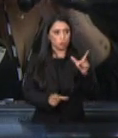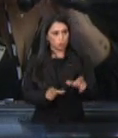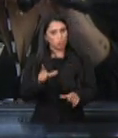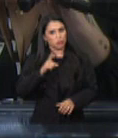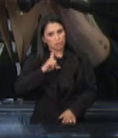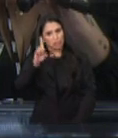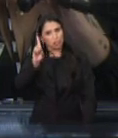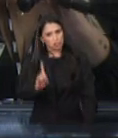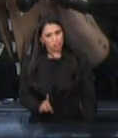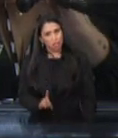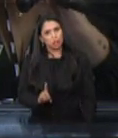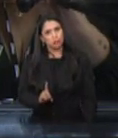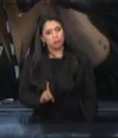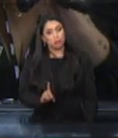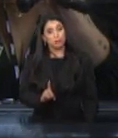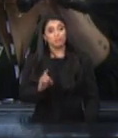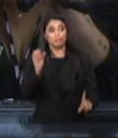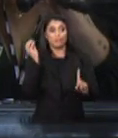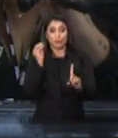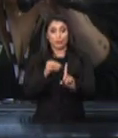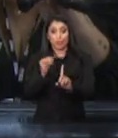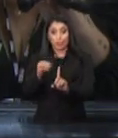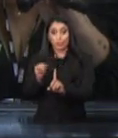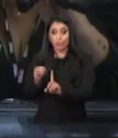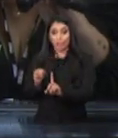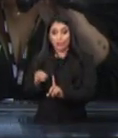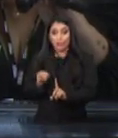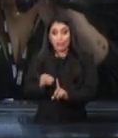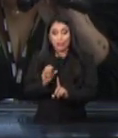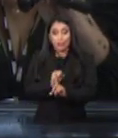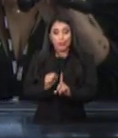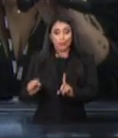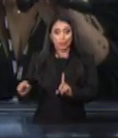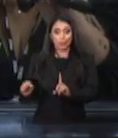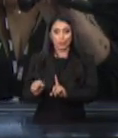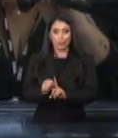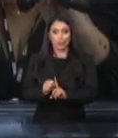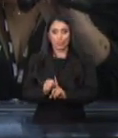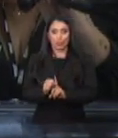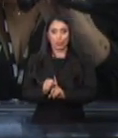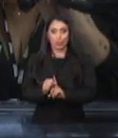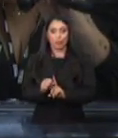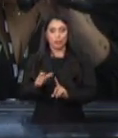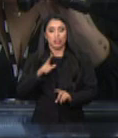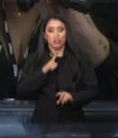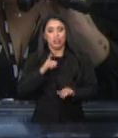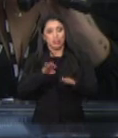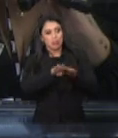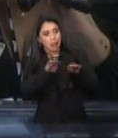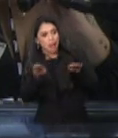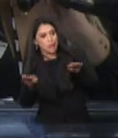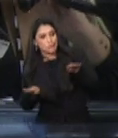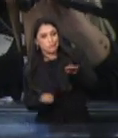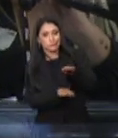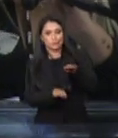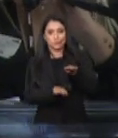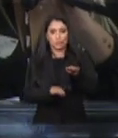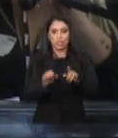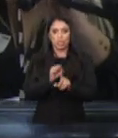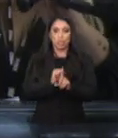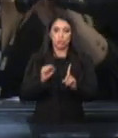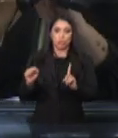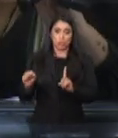direitos in vulnerabilização social subtraído pelas assimetrias sociais assim